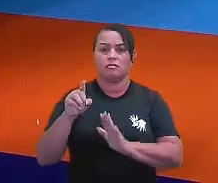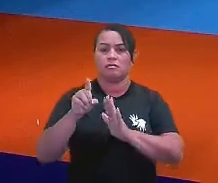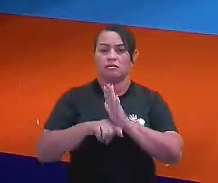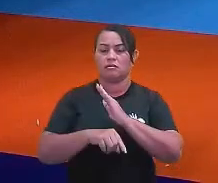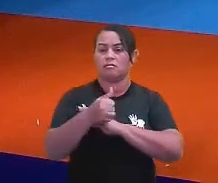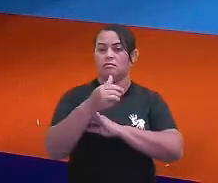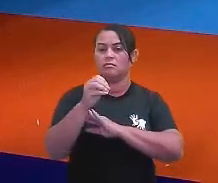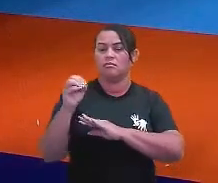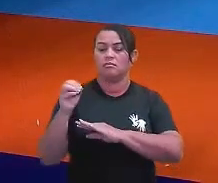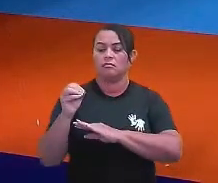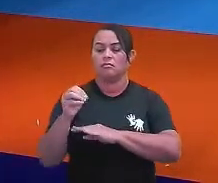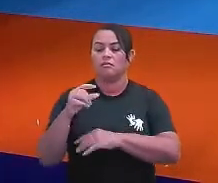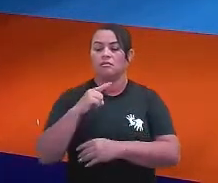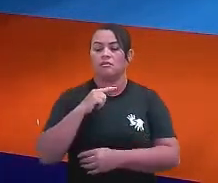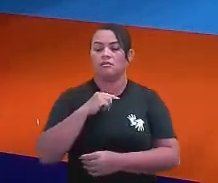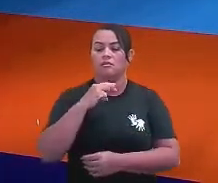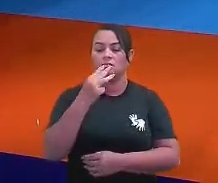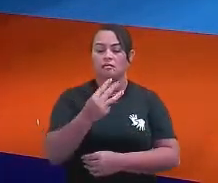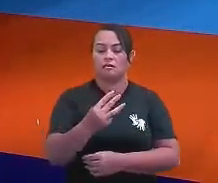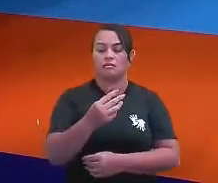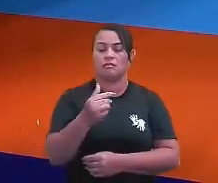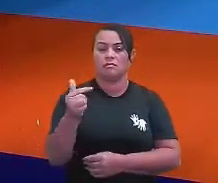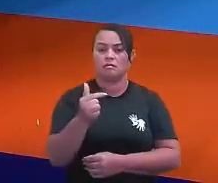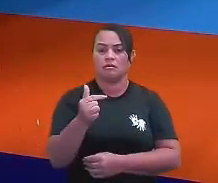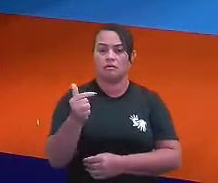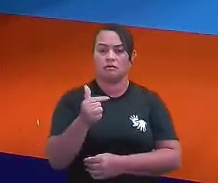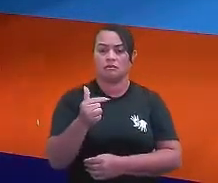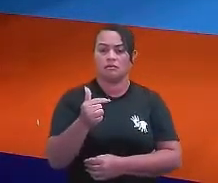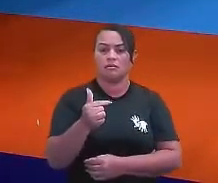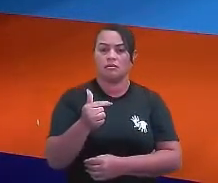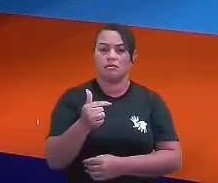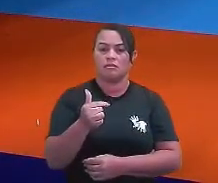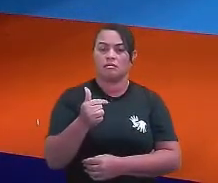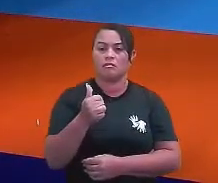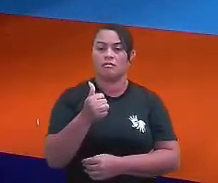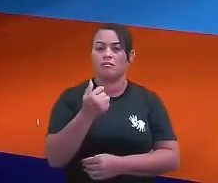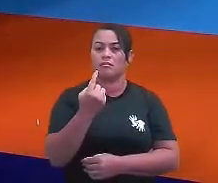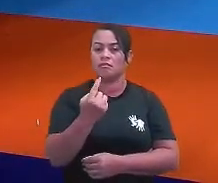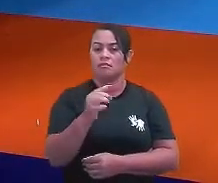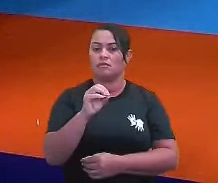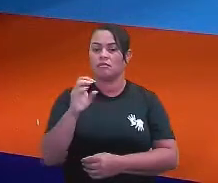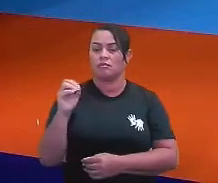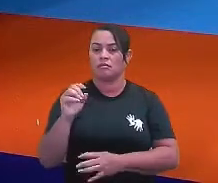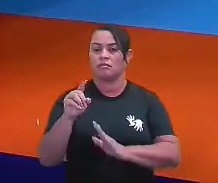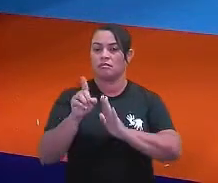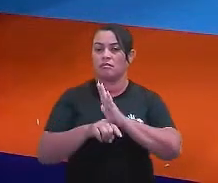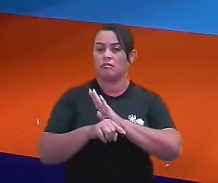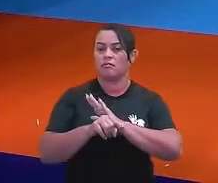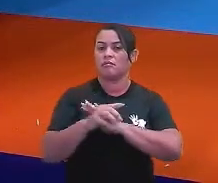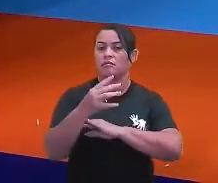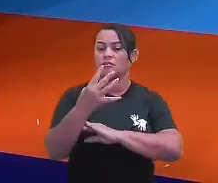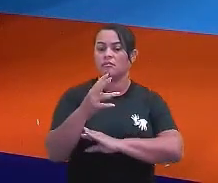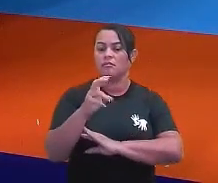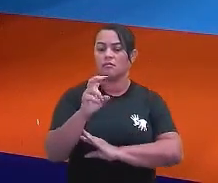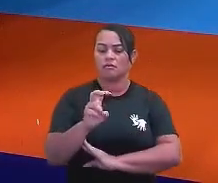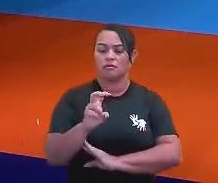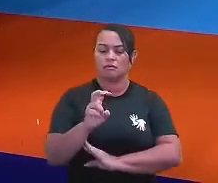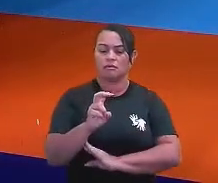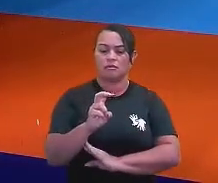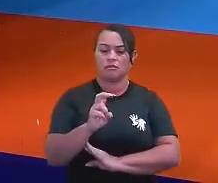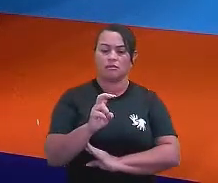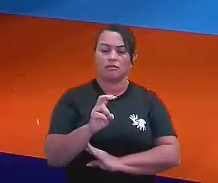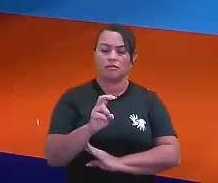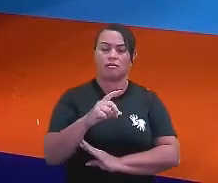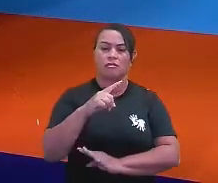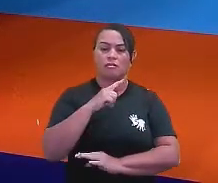com 322. Desses 100, eu vou tirar os 45. Então, ó, tirando